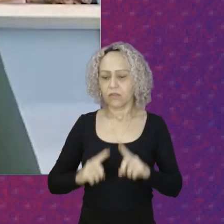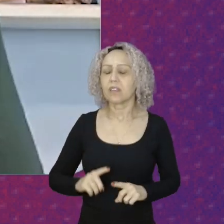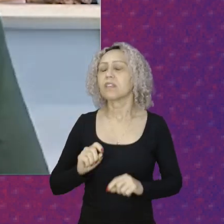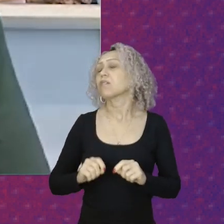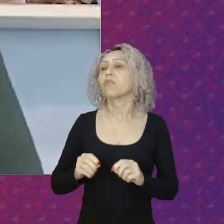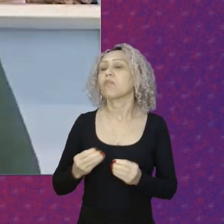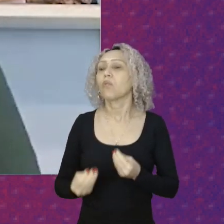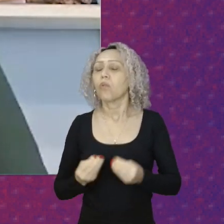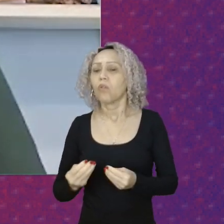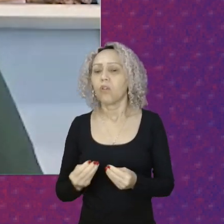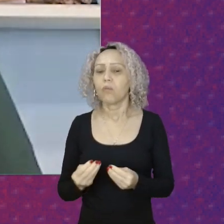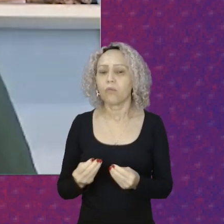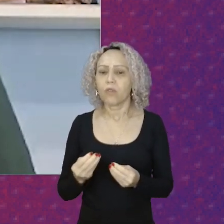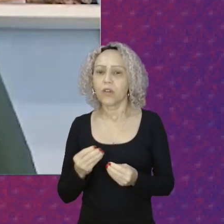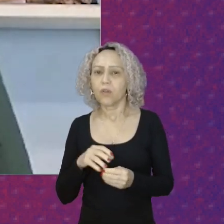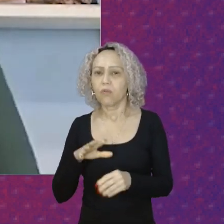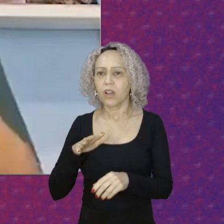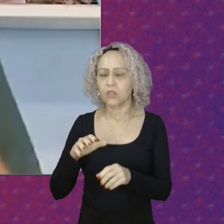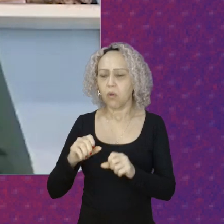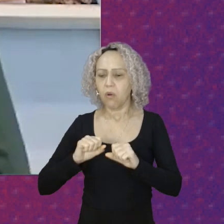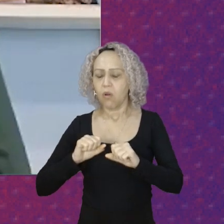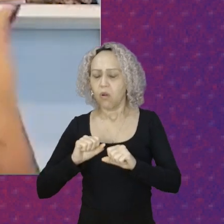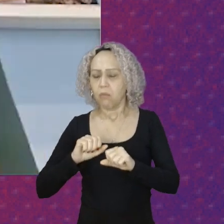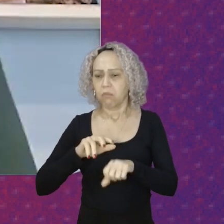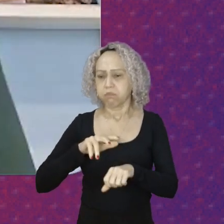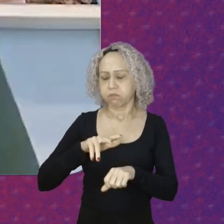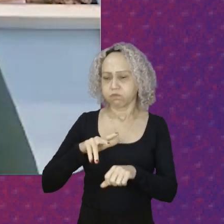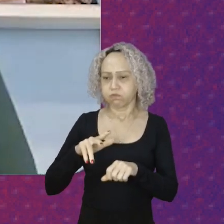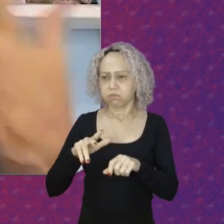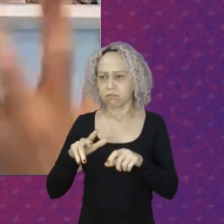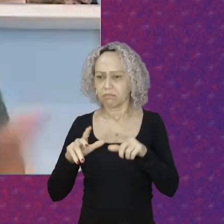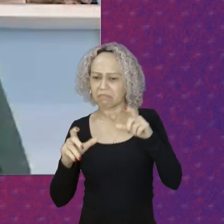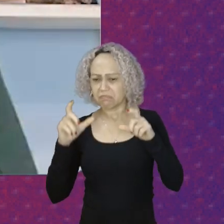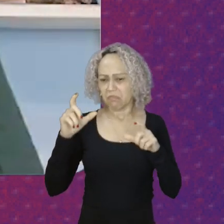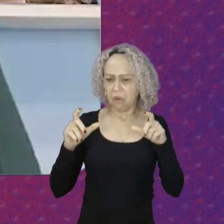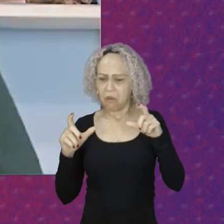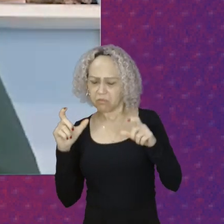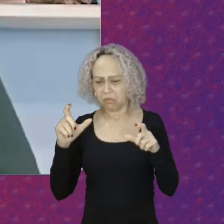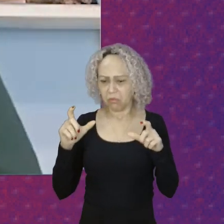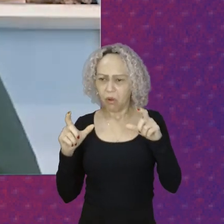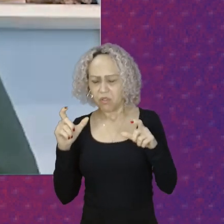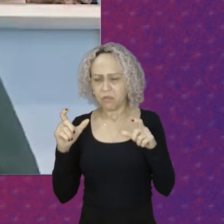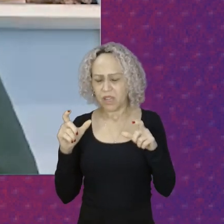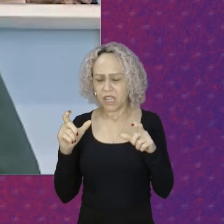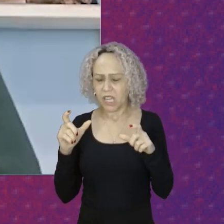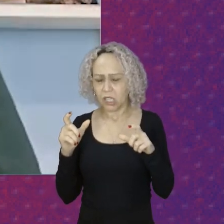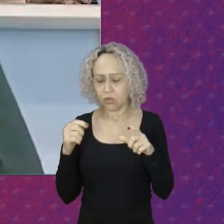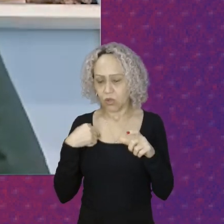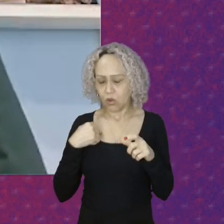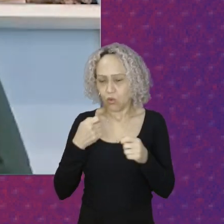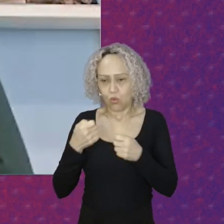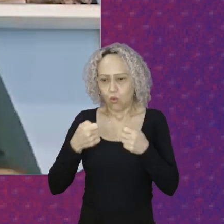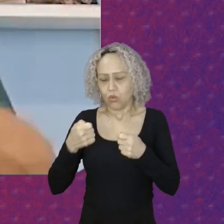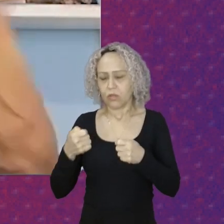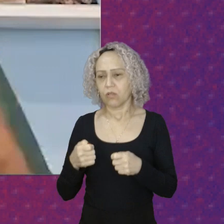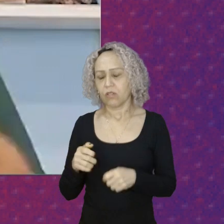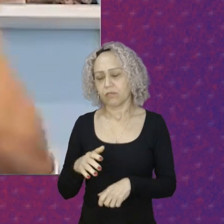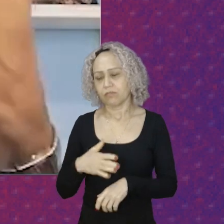bem controlada, com medicação, eu estou bem mais tranquila, bem mais... Até porque já estou com 56 anos, né?